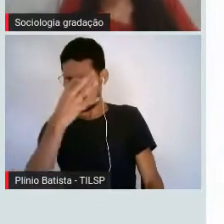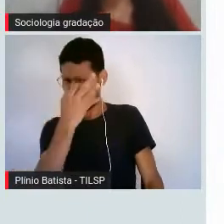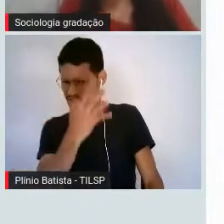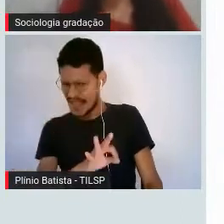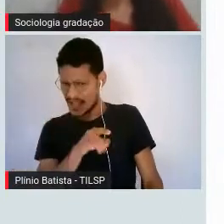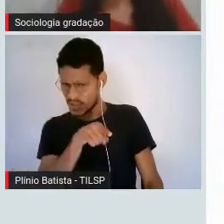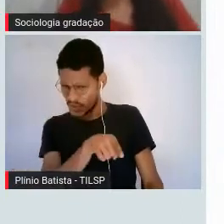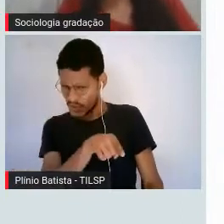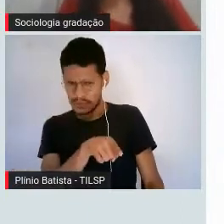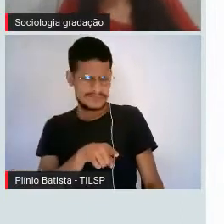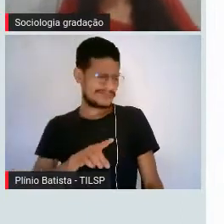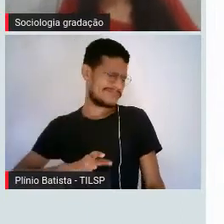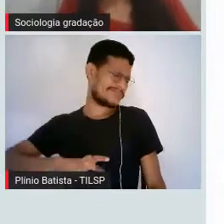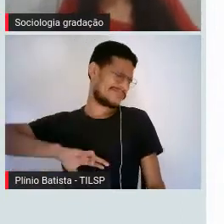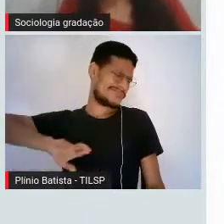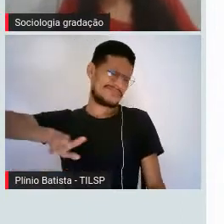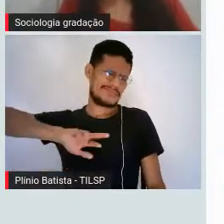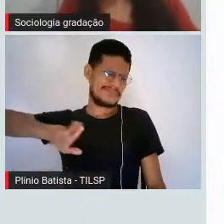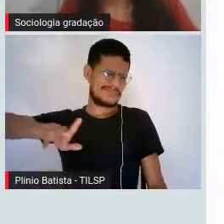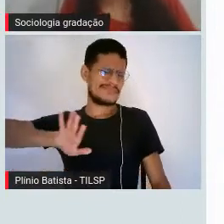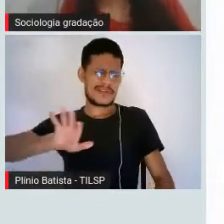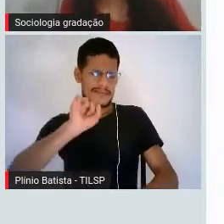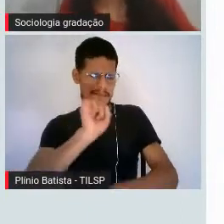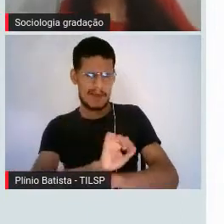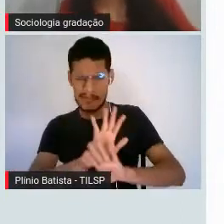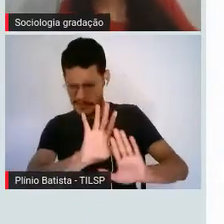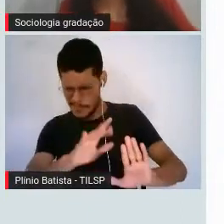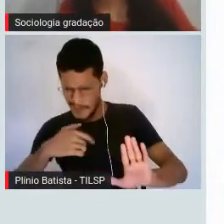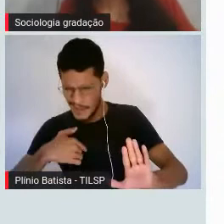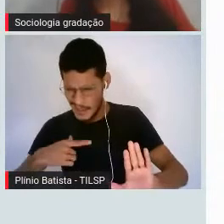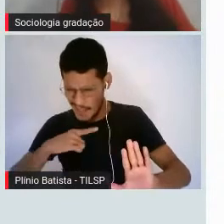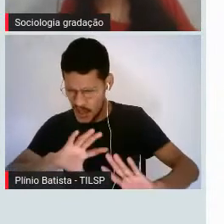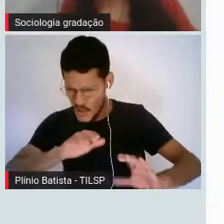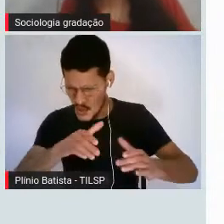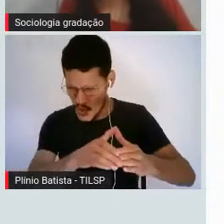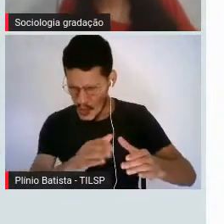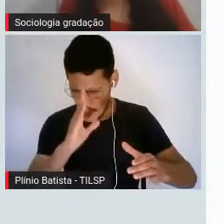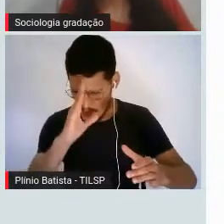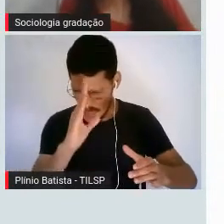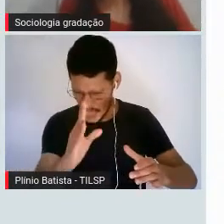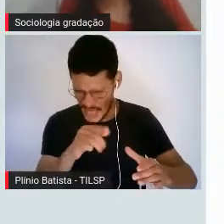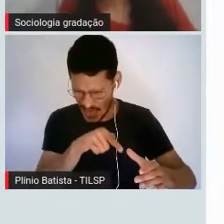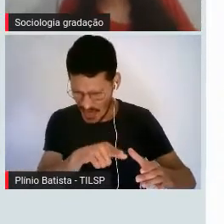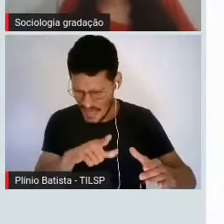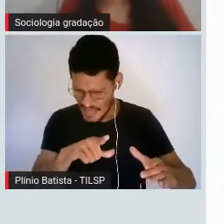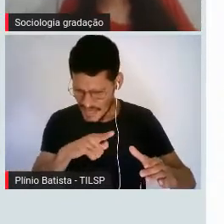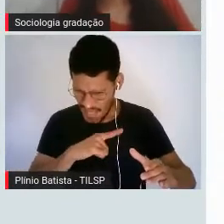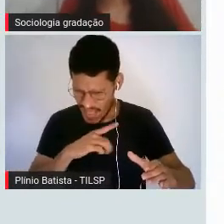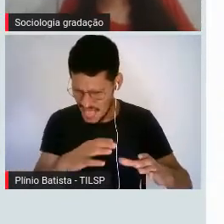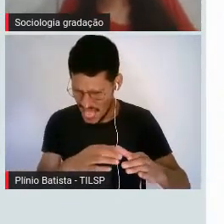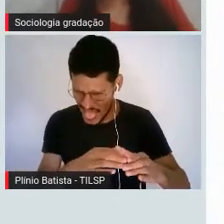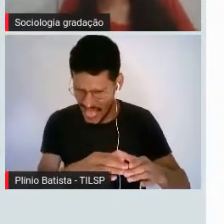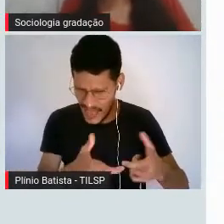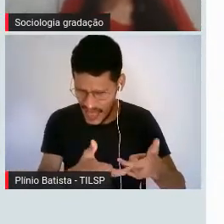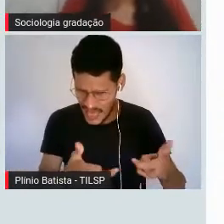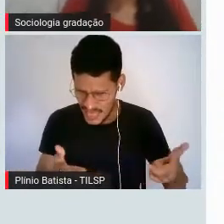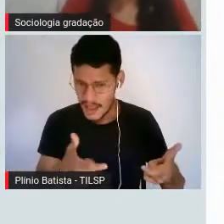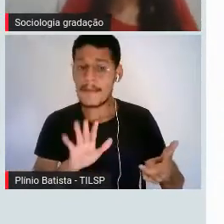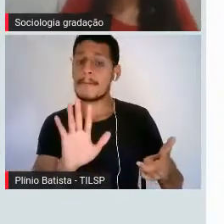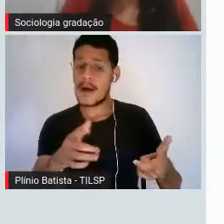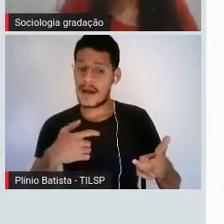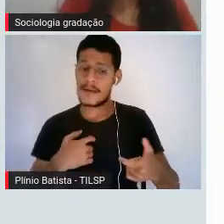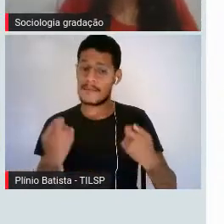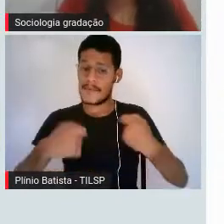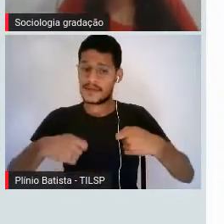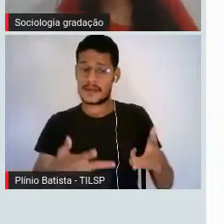e tudo, mas espera aí, tem uma classe que é privilegiada, mas tem que perceber por que essa